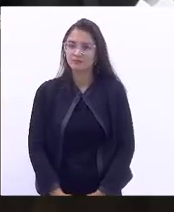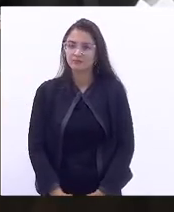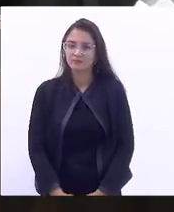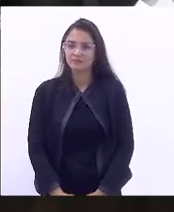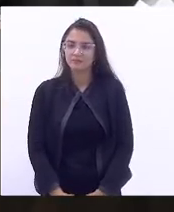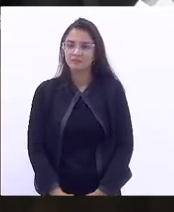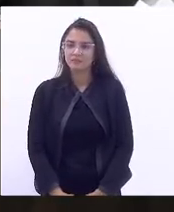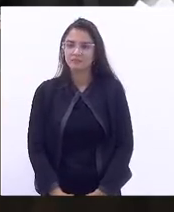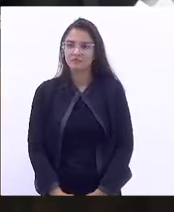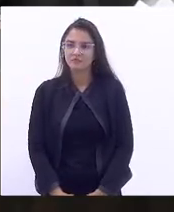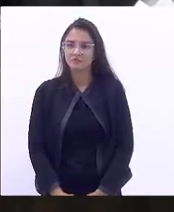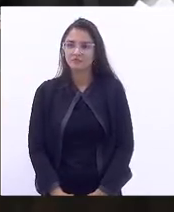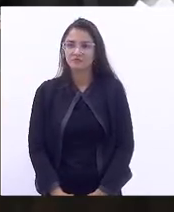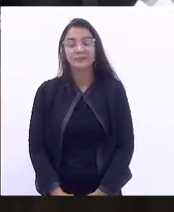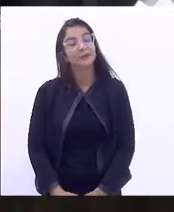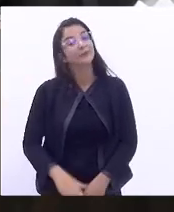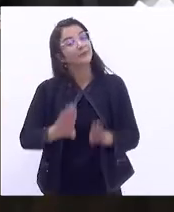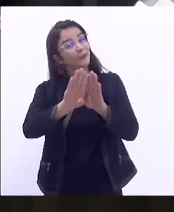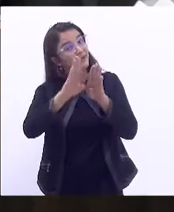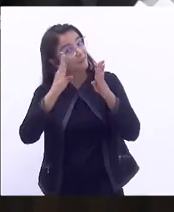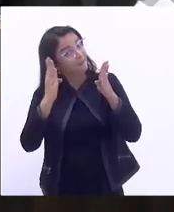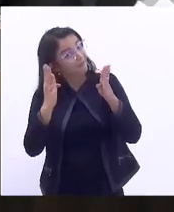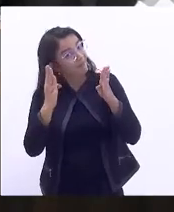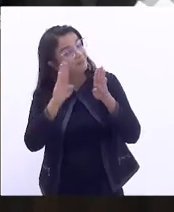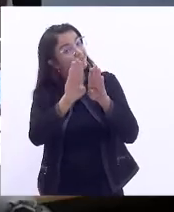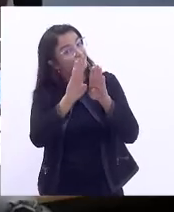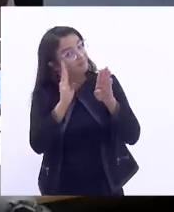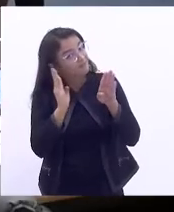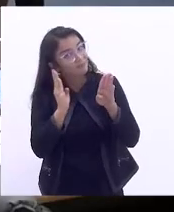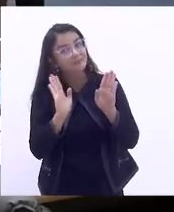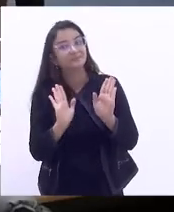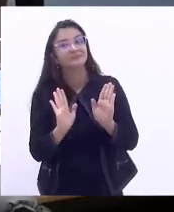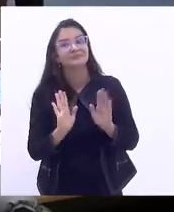Deputado Luiz... Deixa a porta aberta.